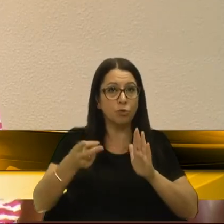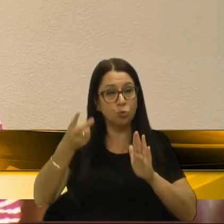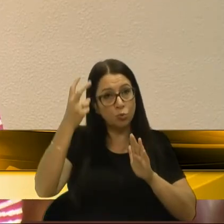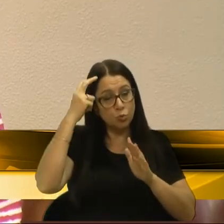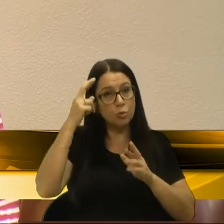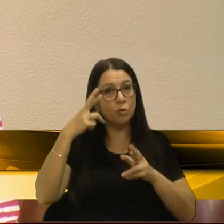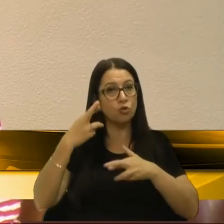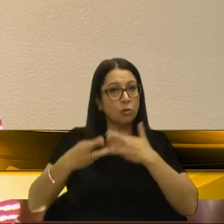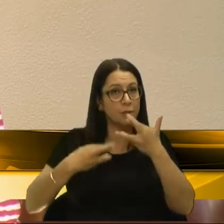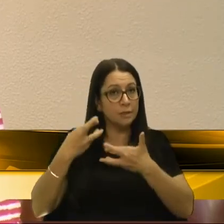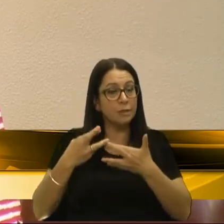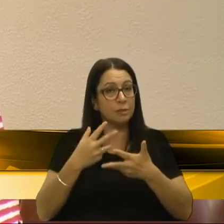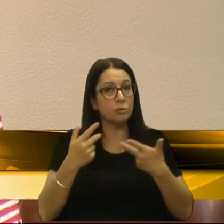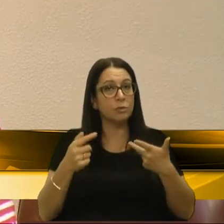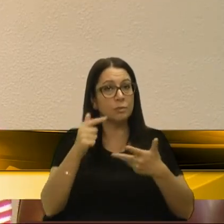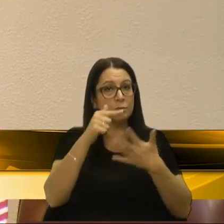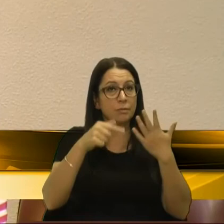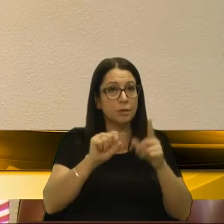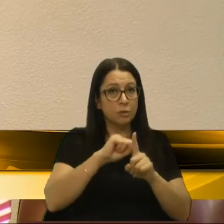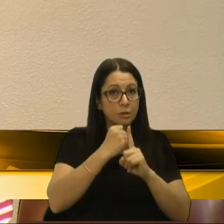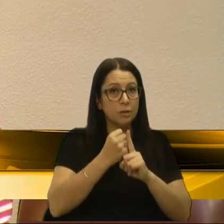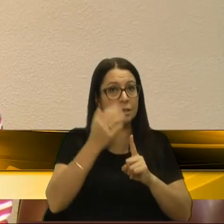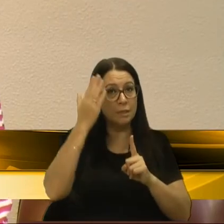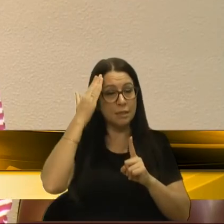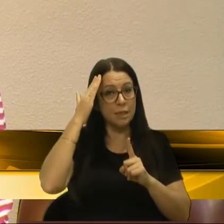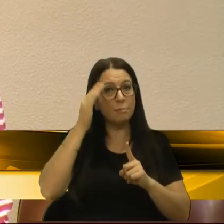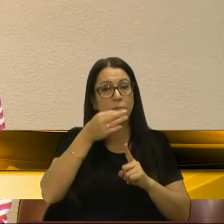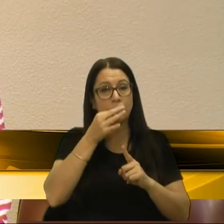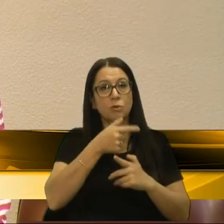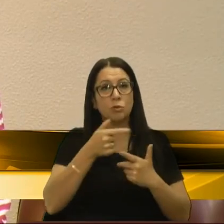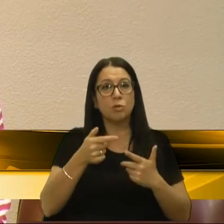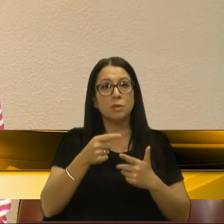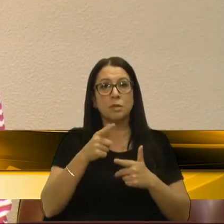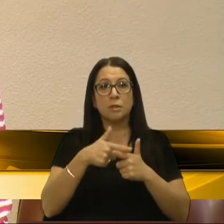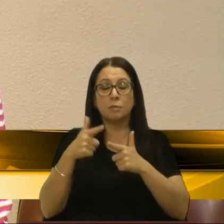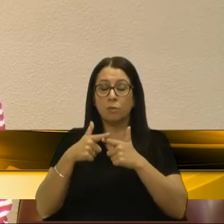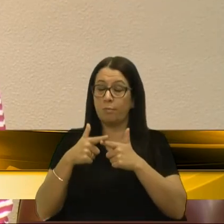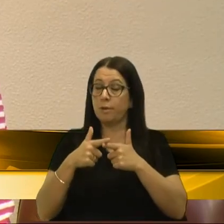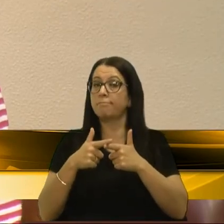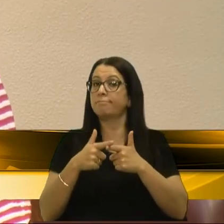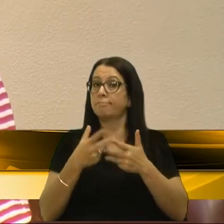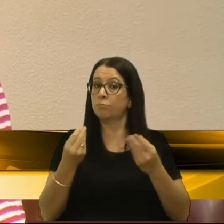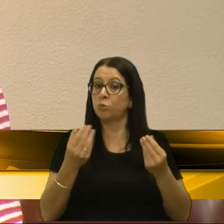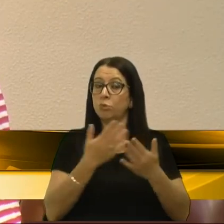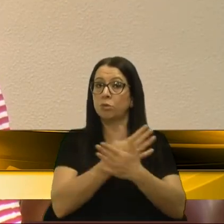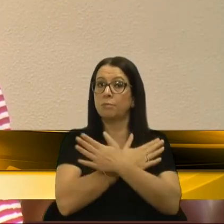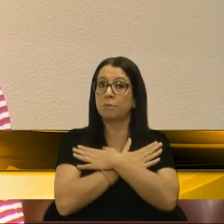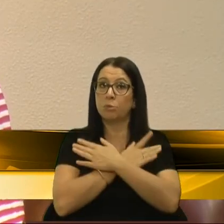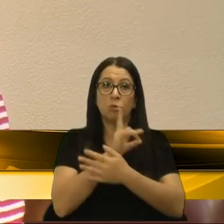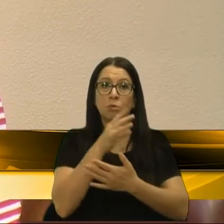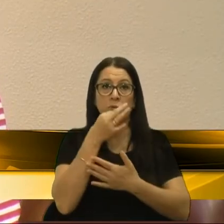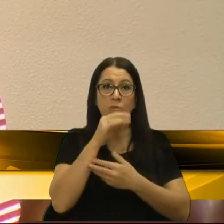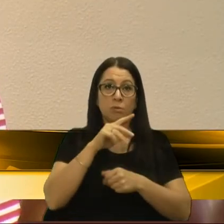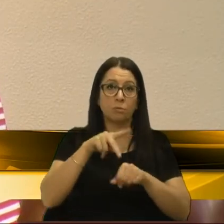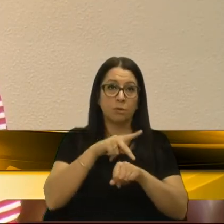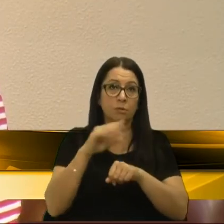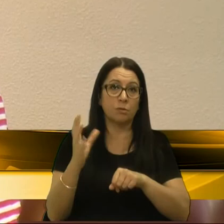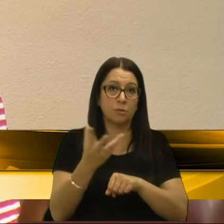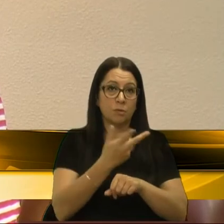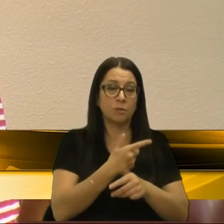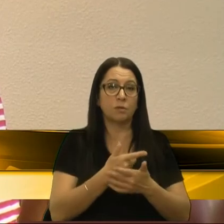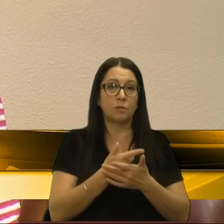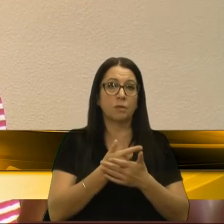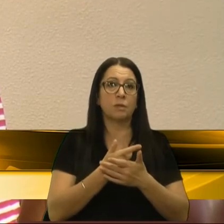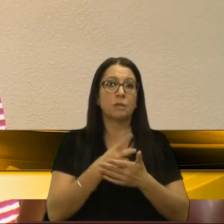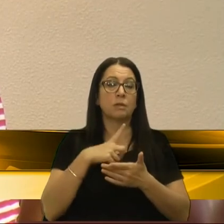de lazer, questões sociais. A gente sabe que Caxias do Sul enfrenta um problema grande de desemprego, não só Caxias, o país todo, né,